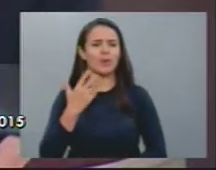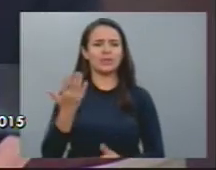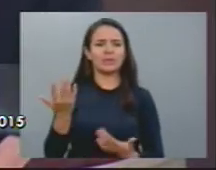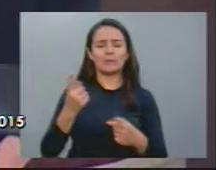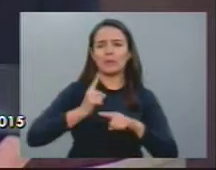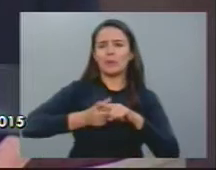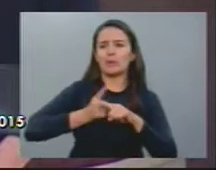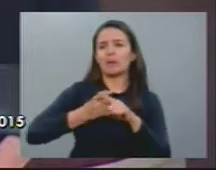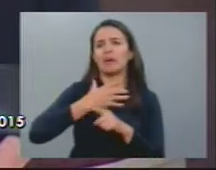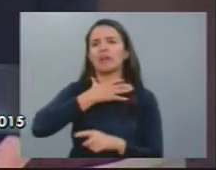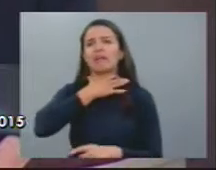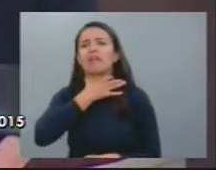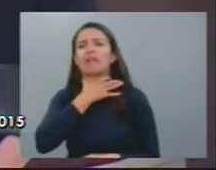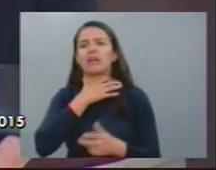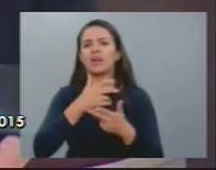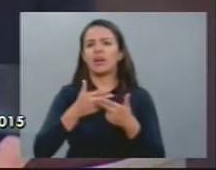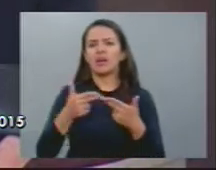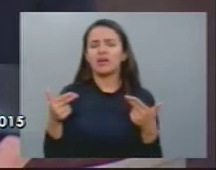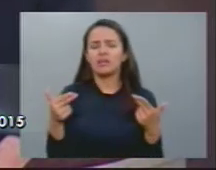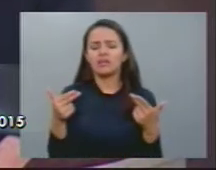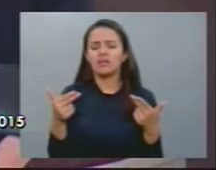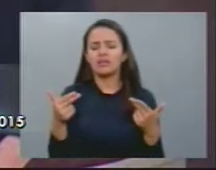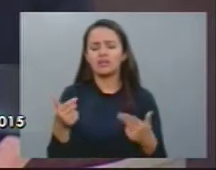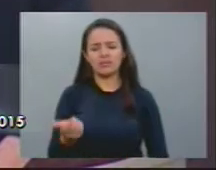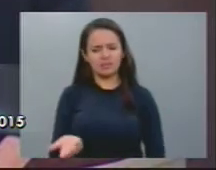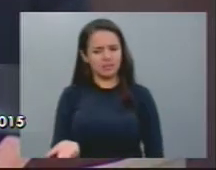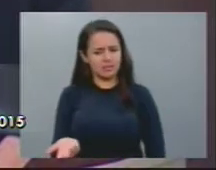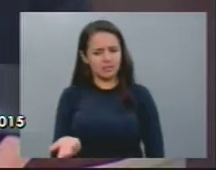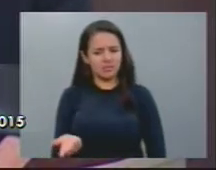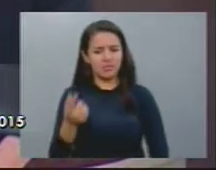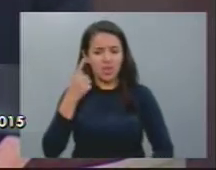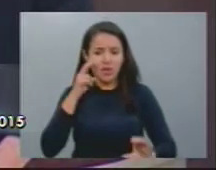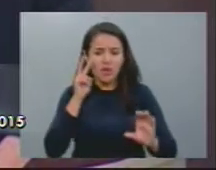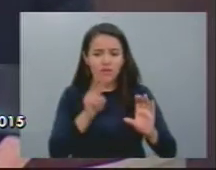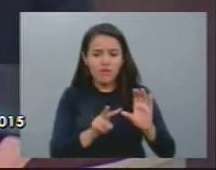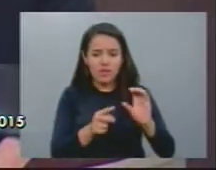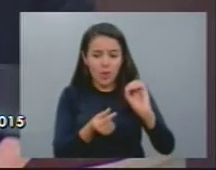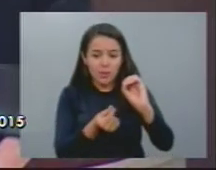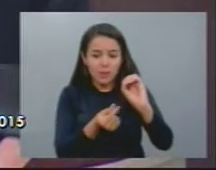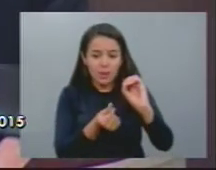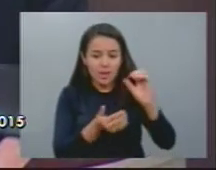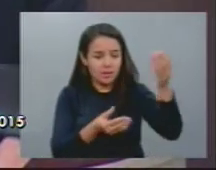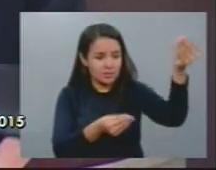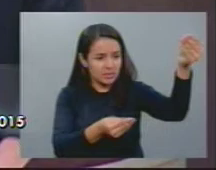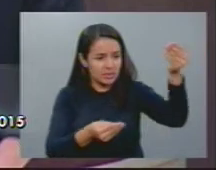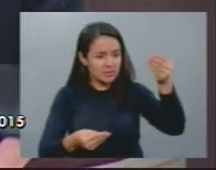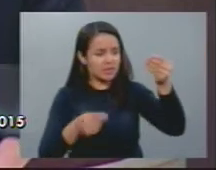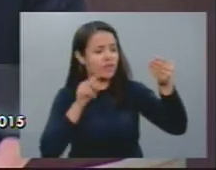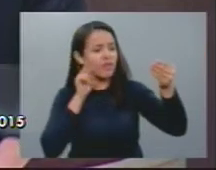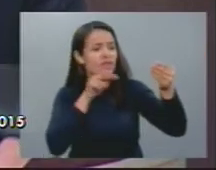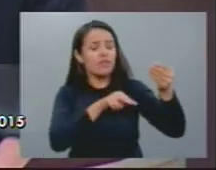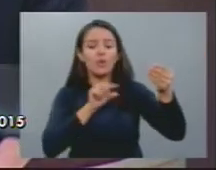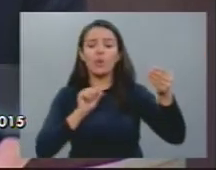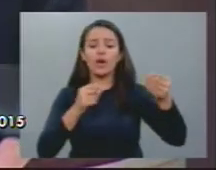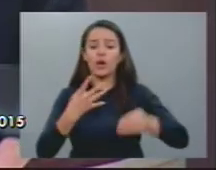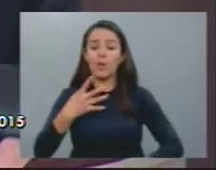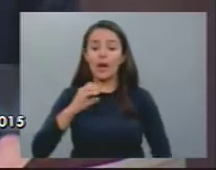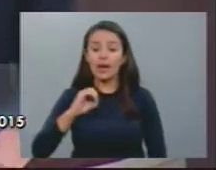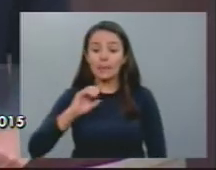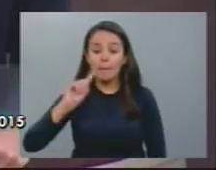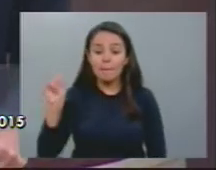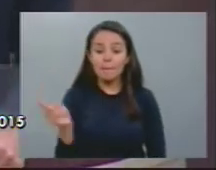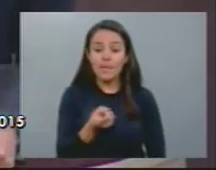publicidade? Será que, no momento de crise, a publicidade governamental, ela é